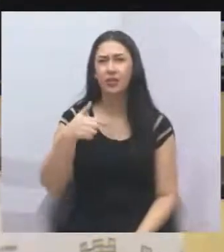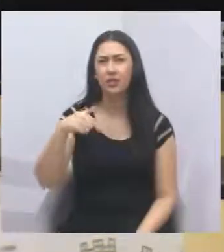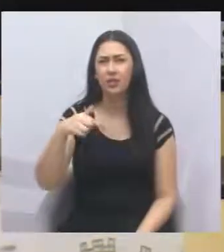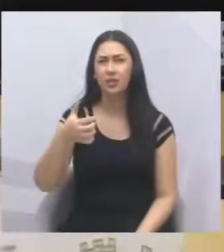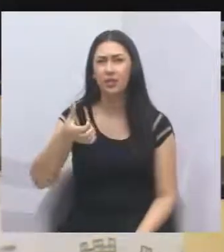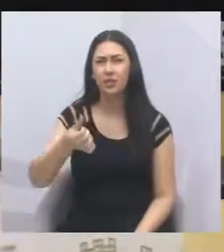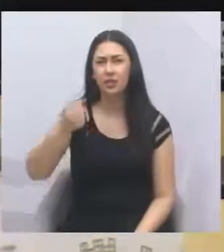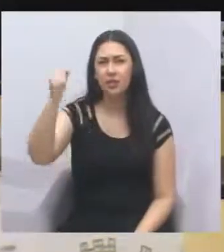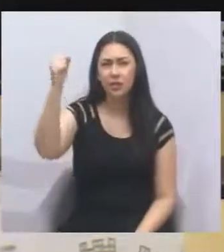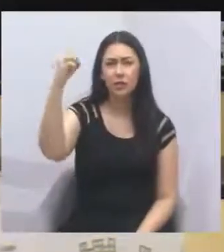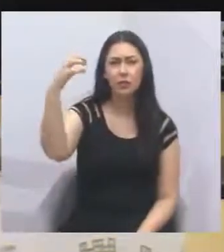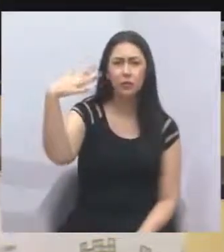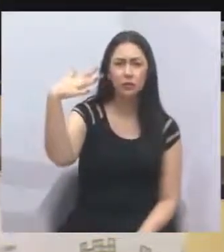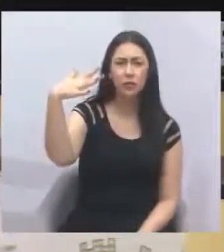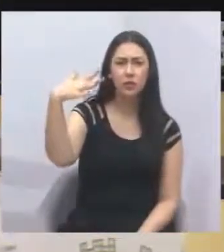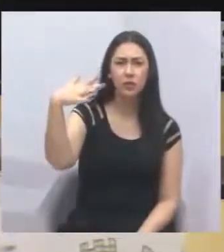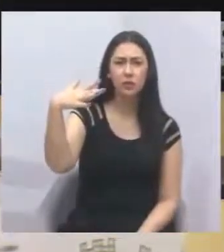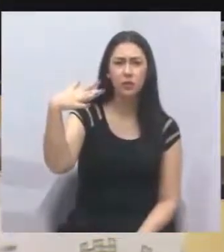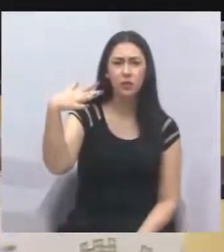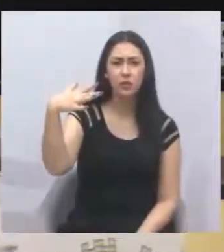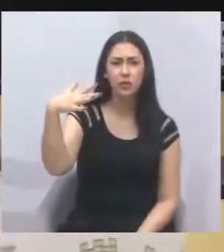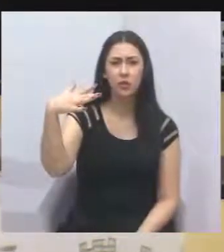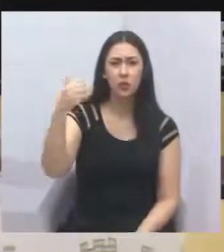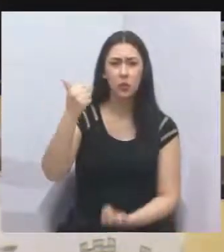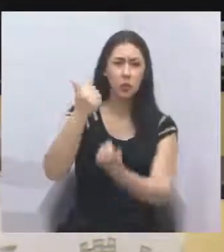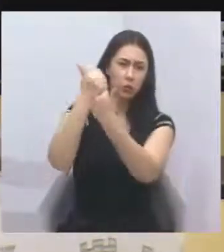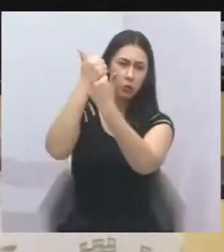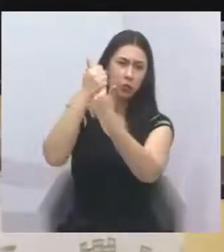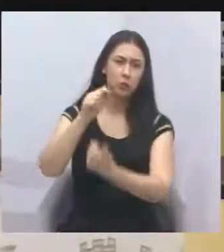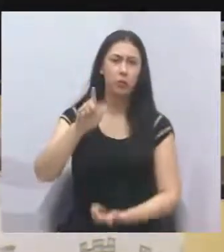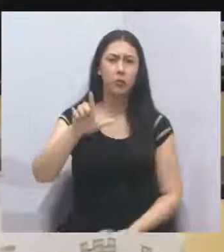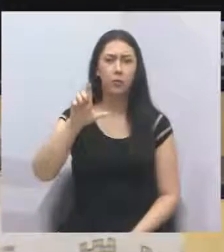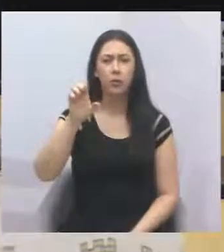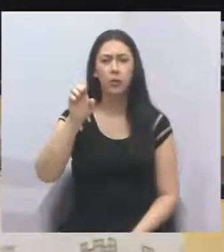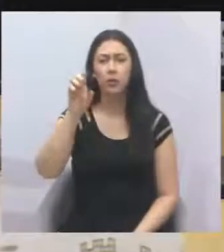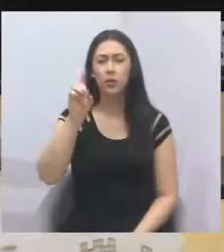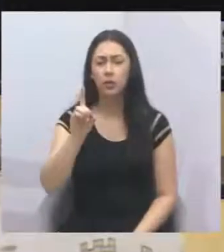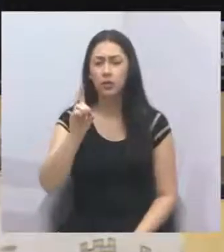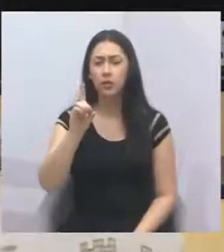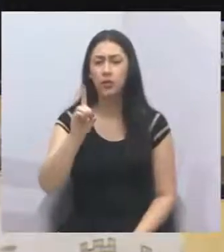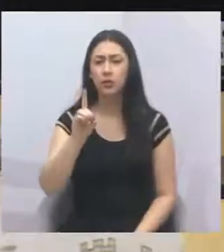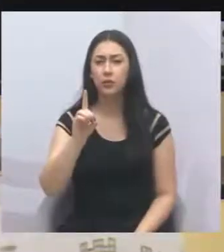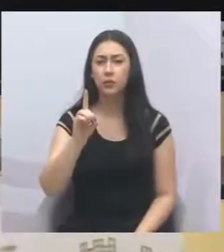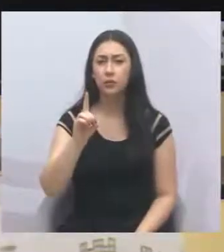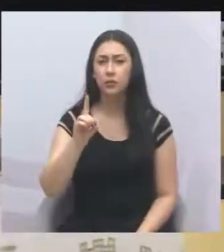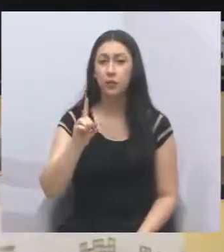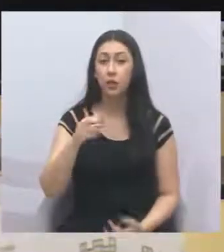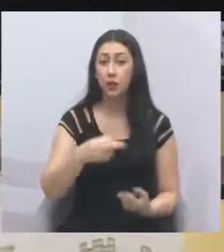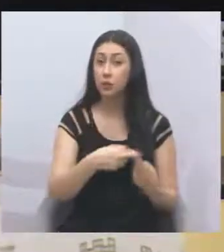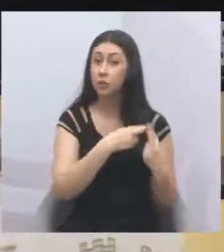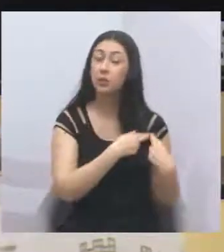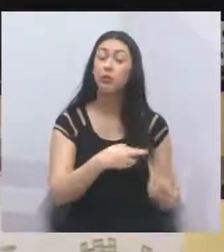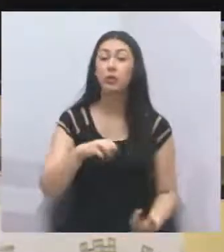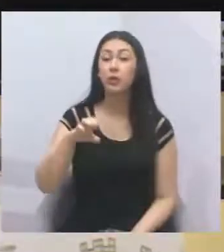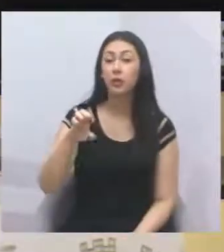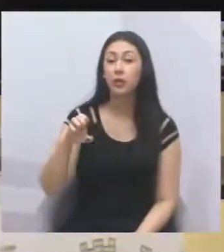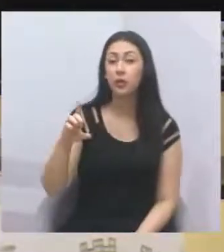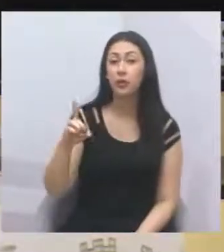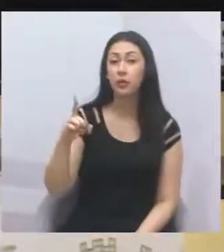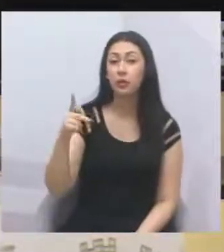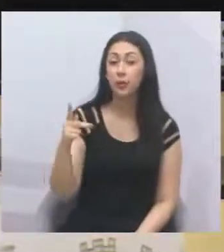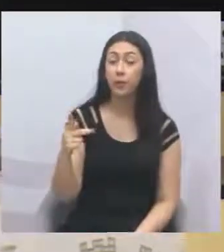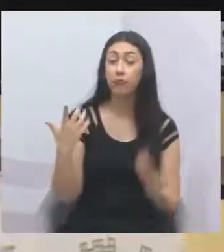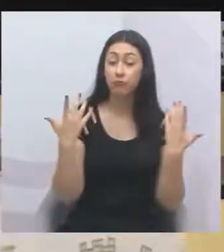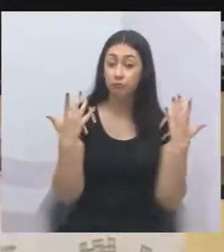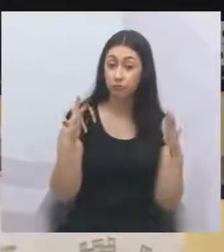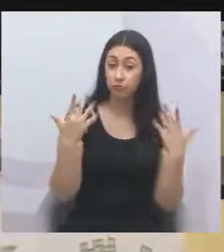476 luminárias comum que serão tiradas e trocadas por lâmpada de LED pela EDP Bandeirantes.